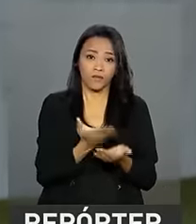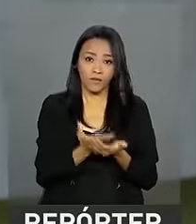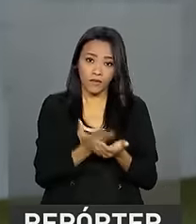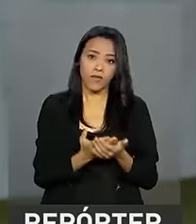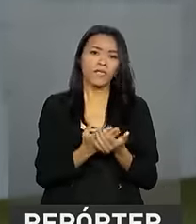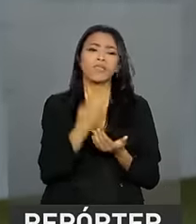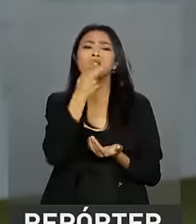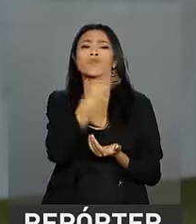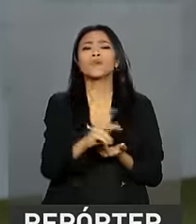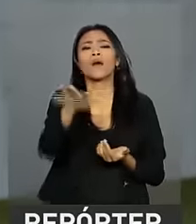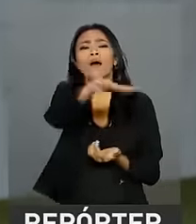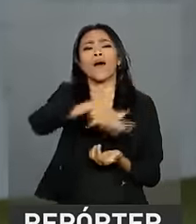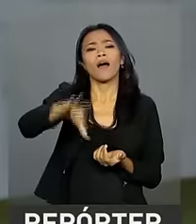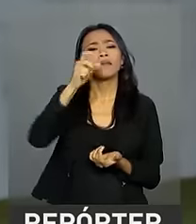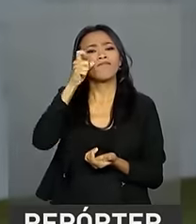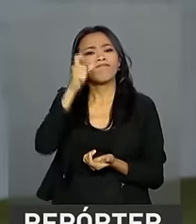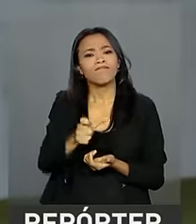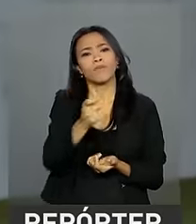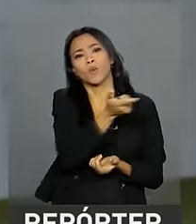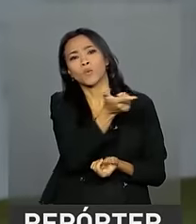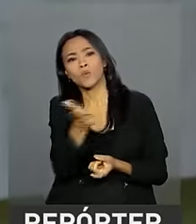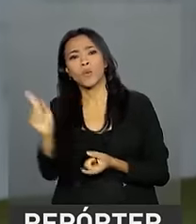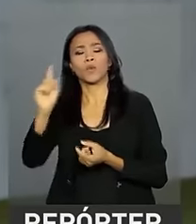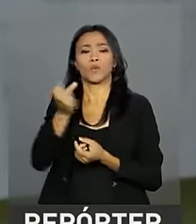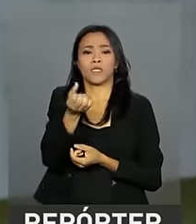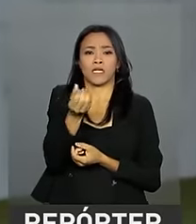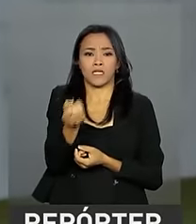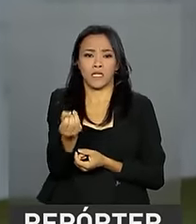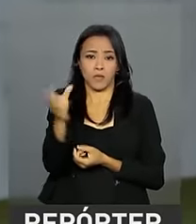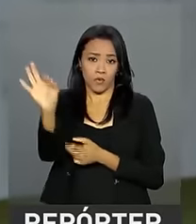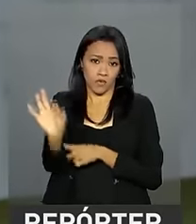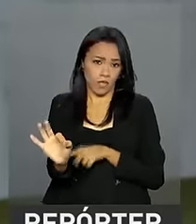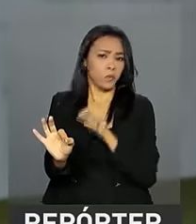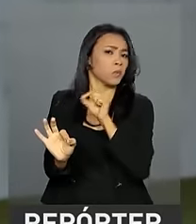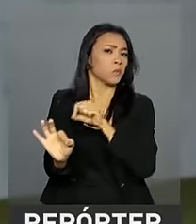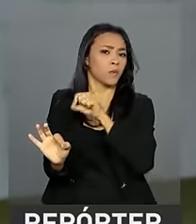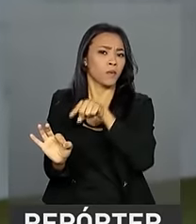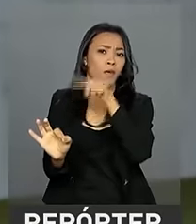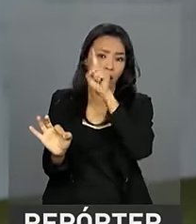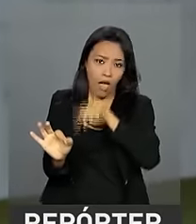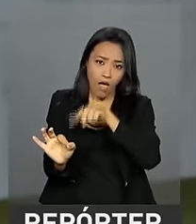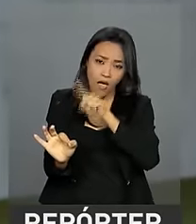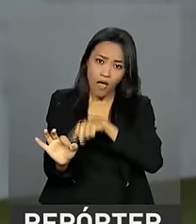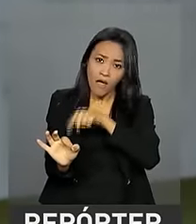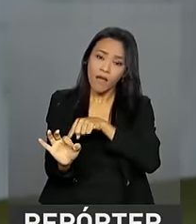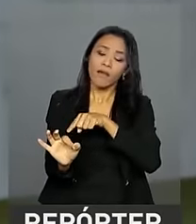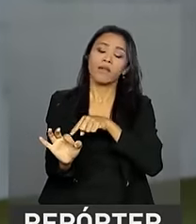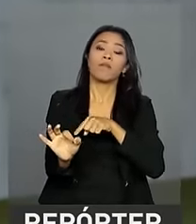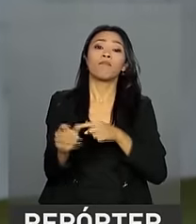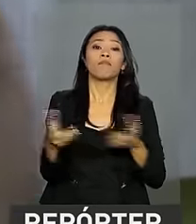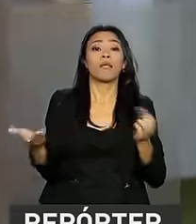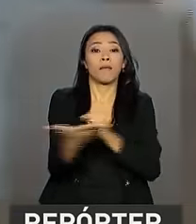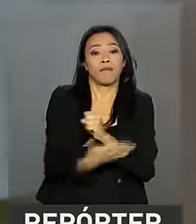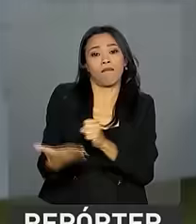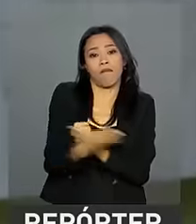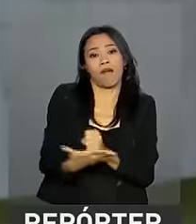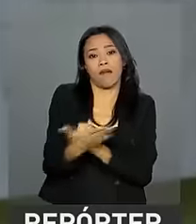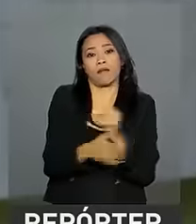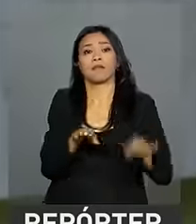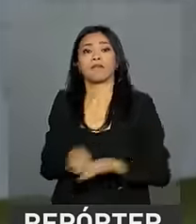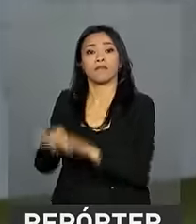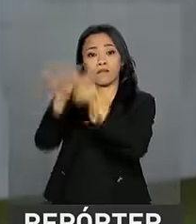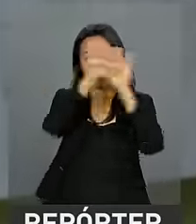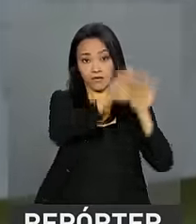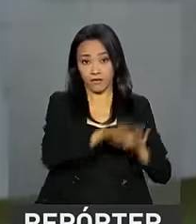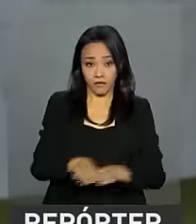com a sua área de interesse os outros 60% vão ser definidos pela base Nacional curricular comum que